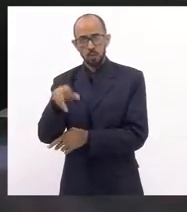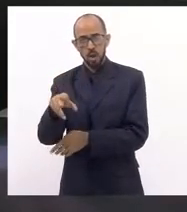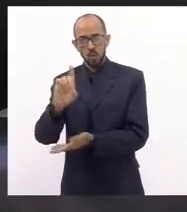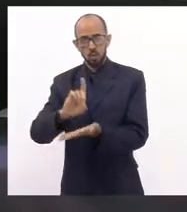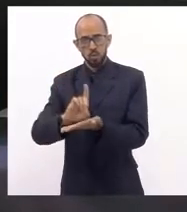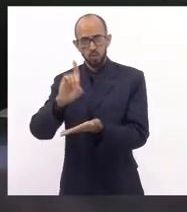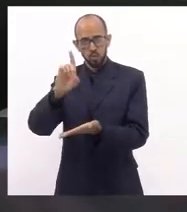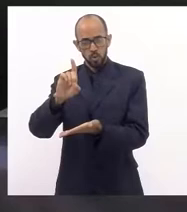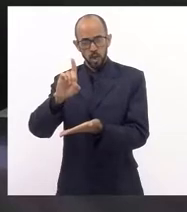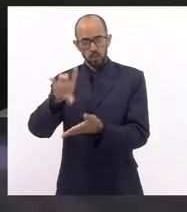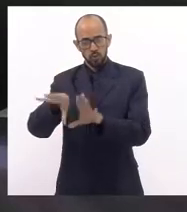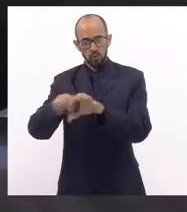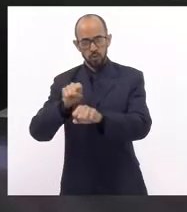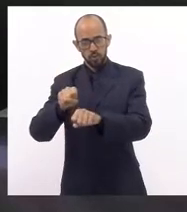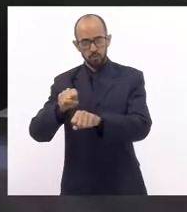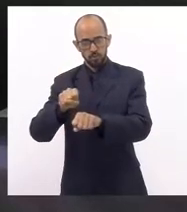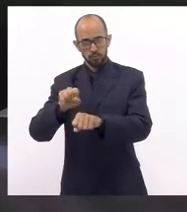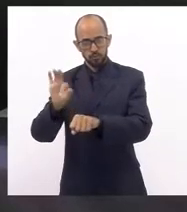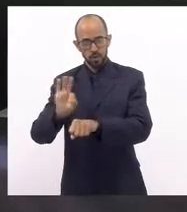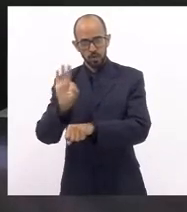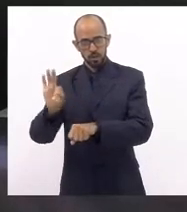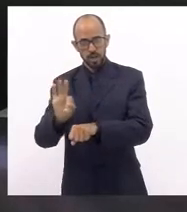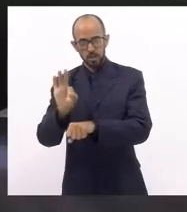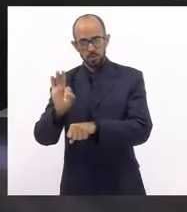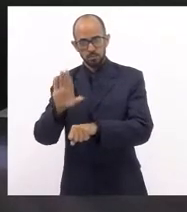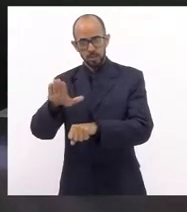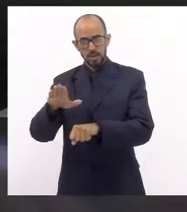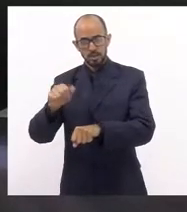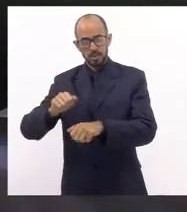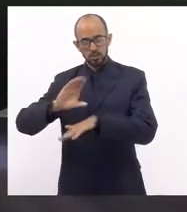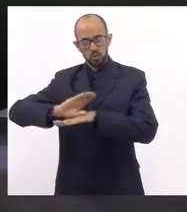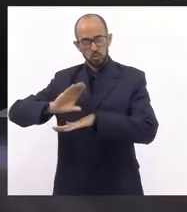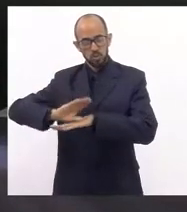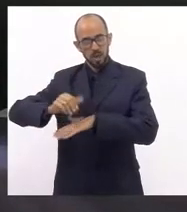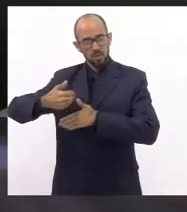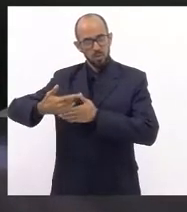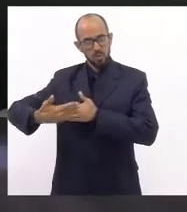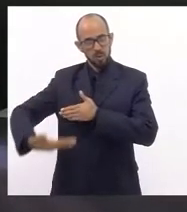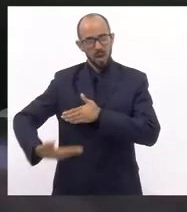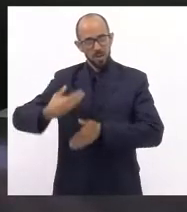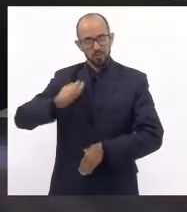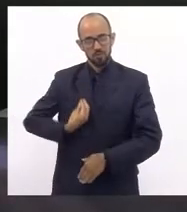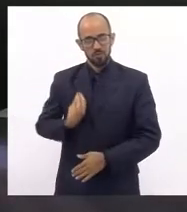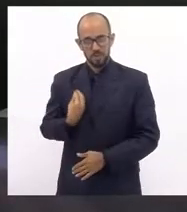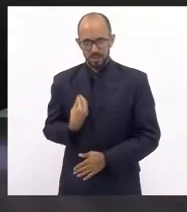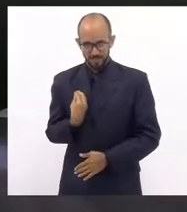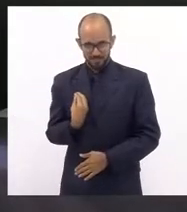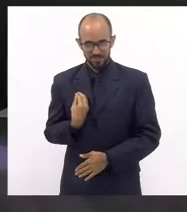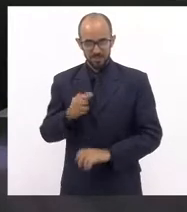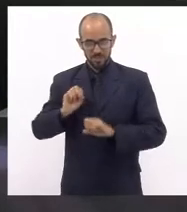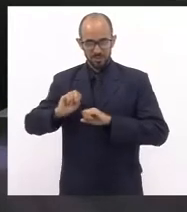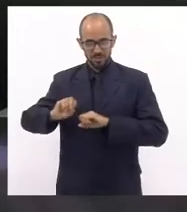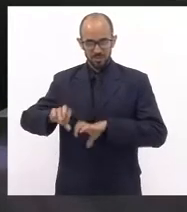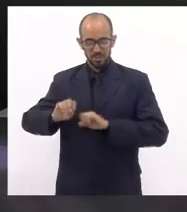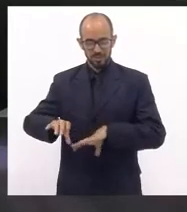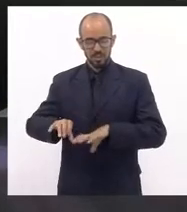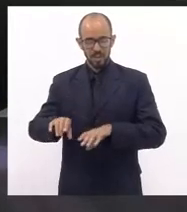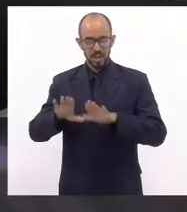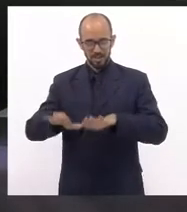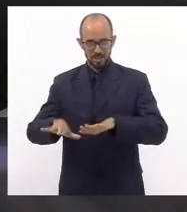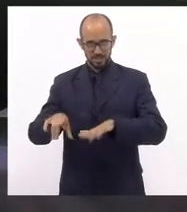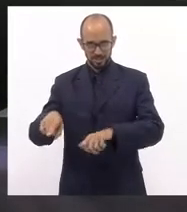do qual vocês cursaram uma faculdade, mas cursaram a vida e aprenderam e ensinam sobre isso. Nós estamos aqui,